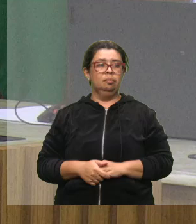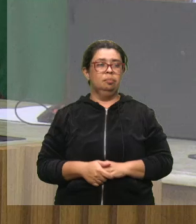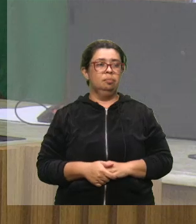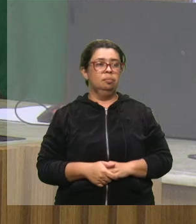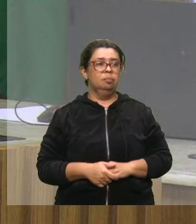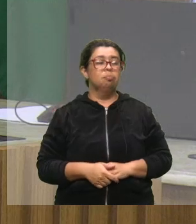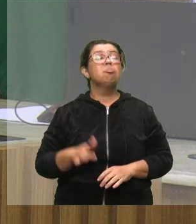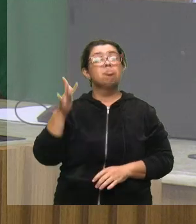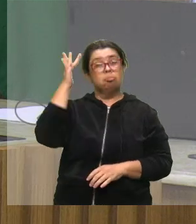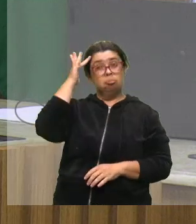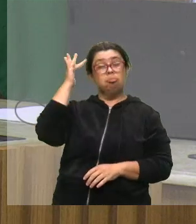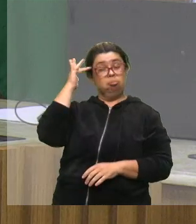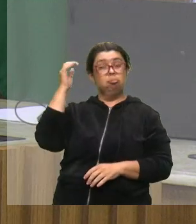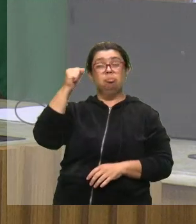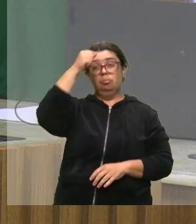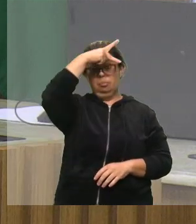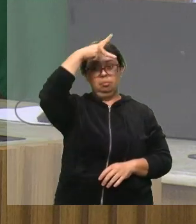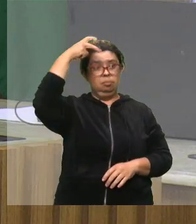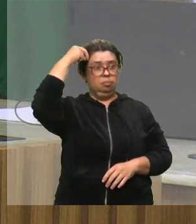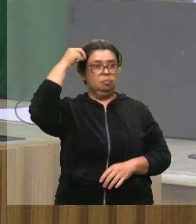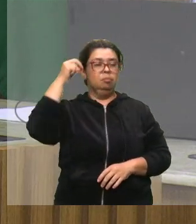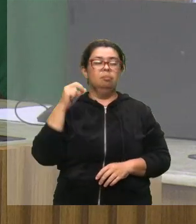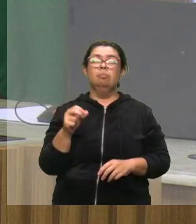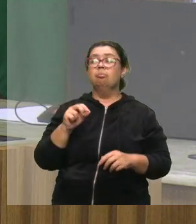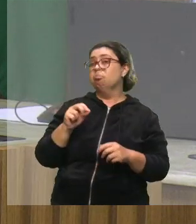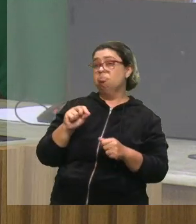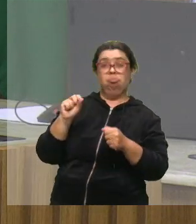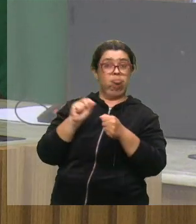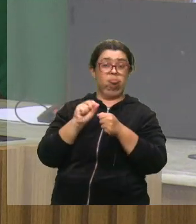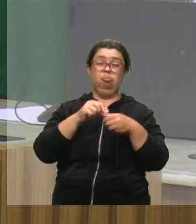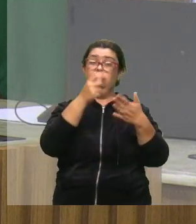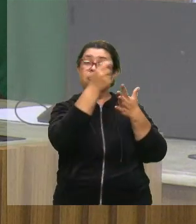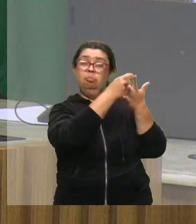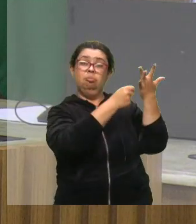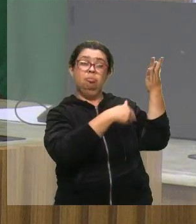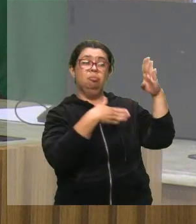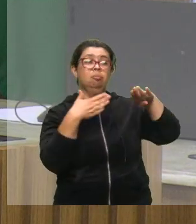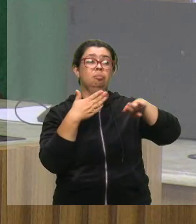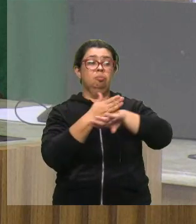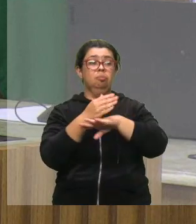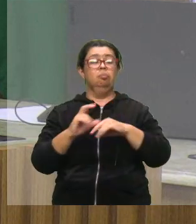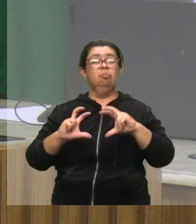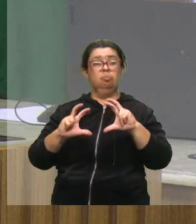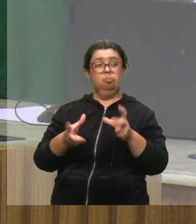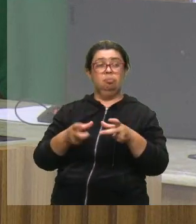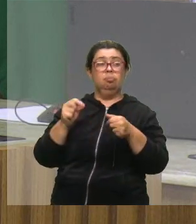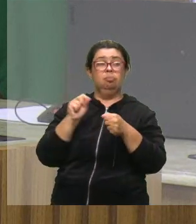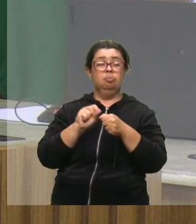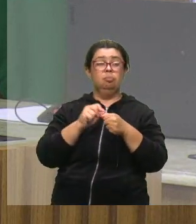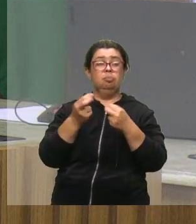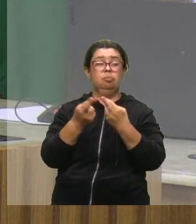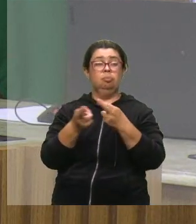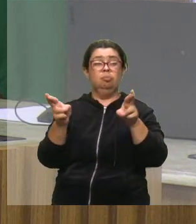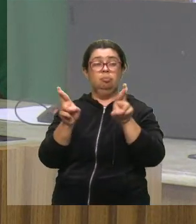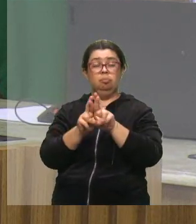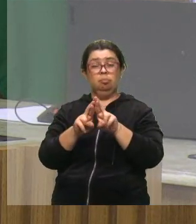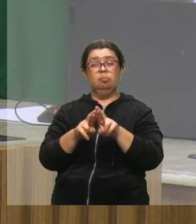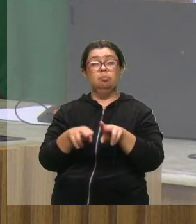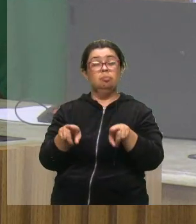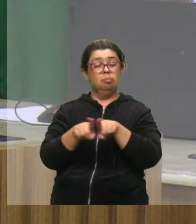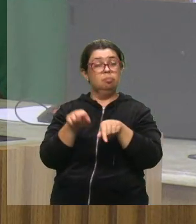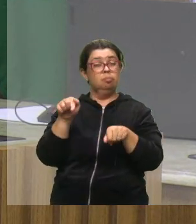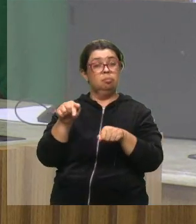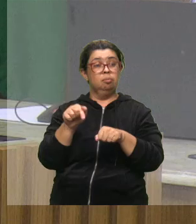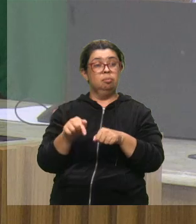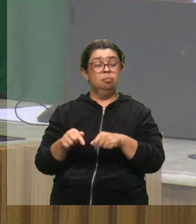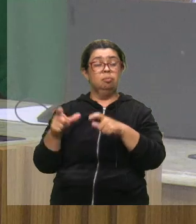que, se a Prefeitura não implantar o orçamento participativo, a Câmara pode fazer audiências como essa em